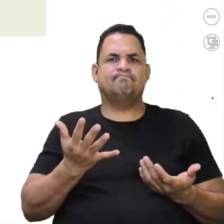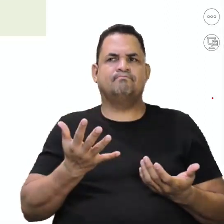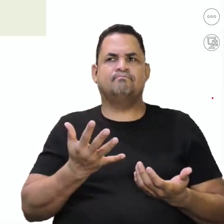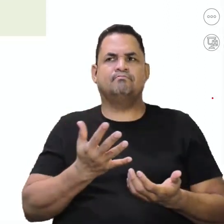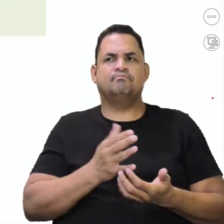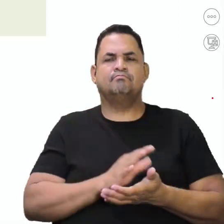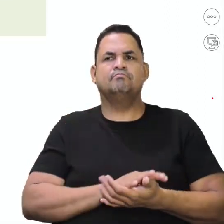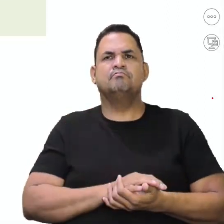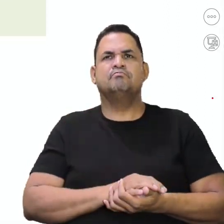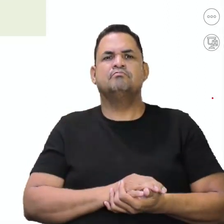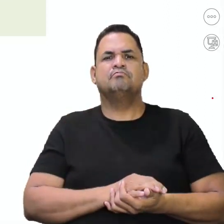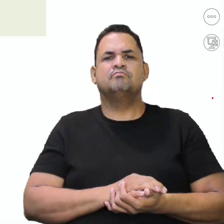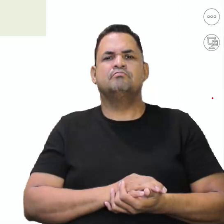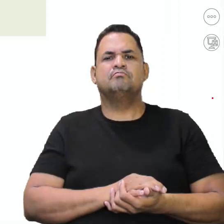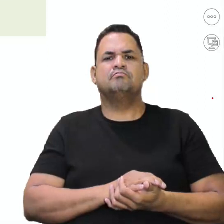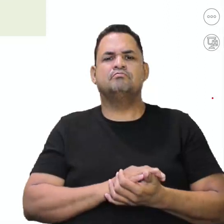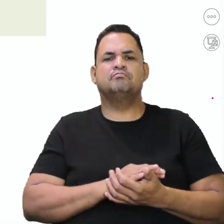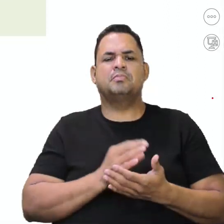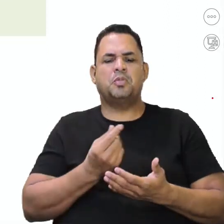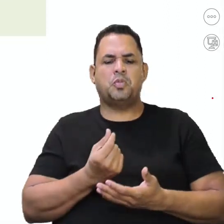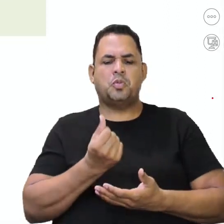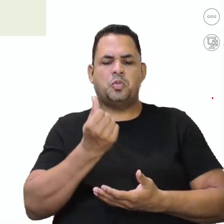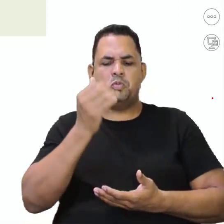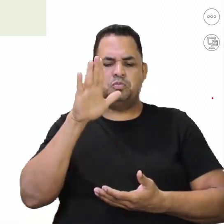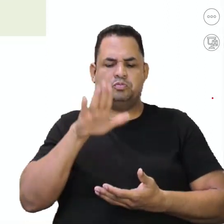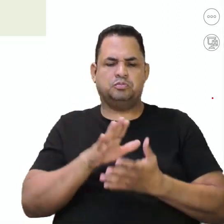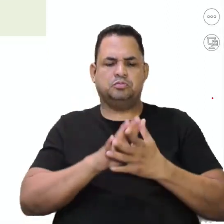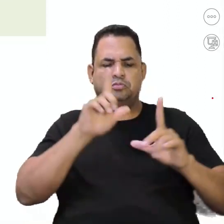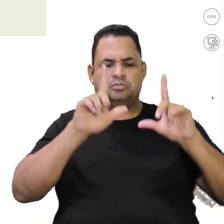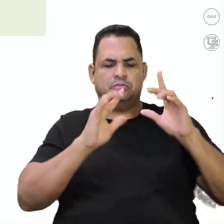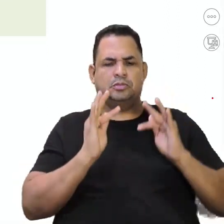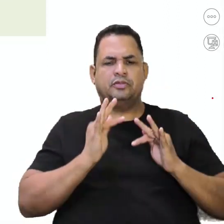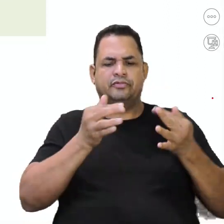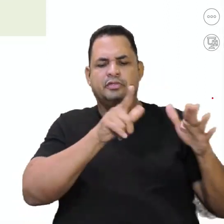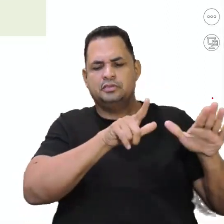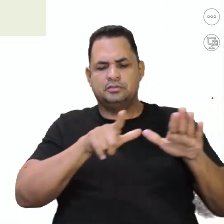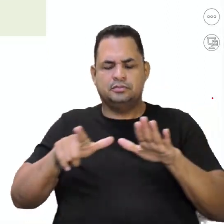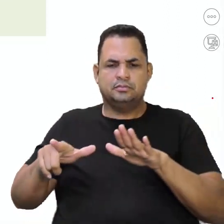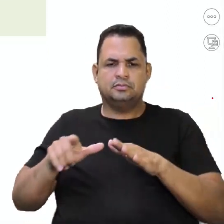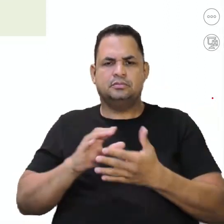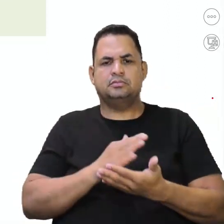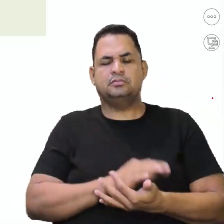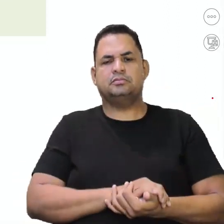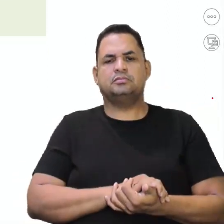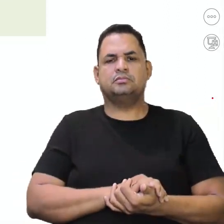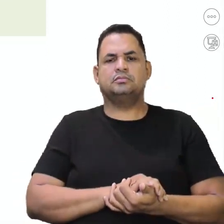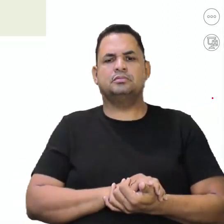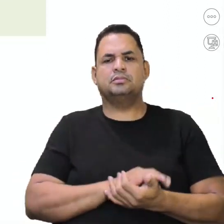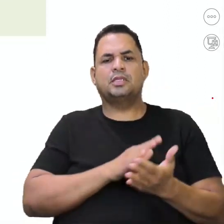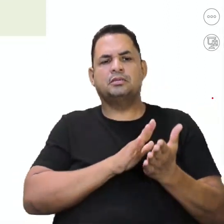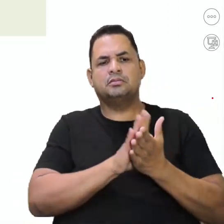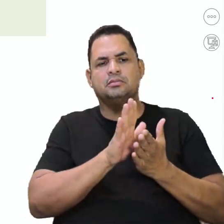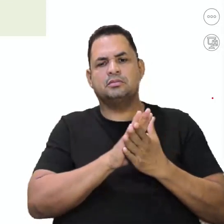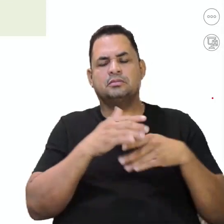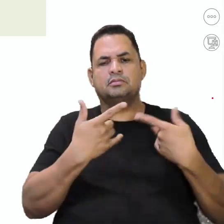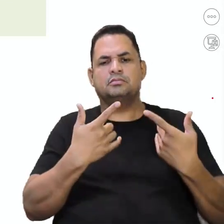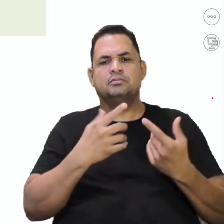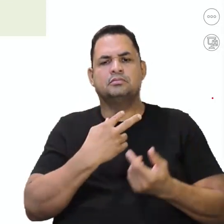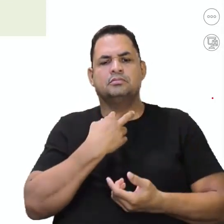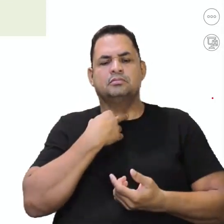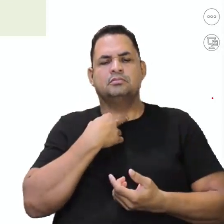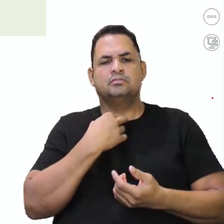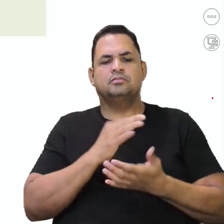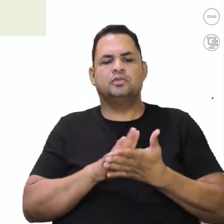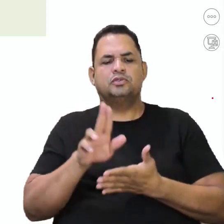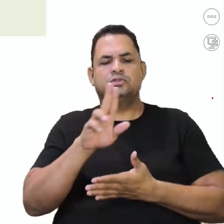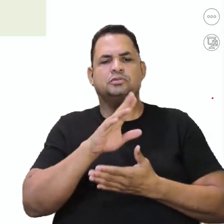vocês, uma questão de promoção, uma promoção de uma TV que vai durar até o final da semana. flyer é produzido, só que esse flyer não pode